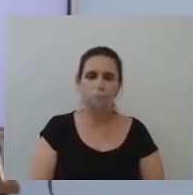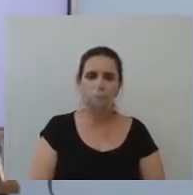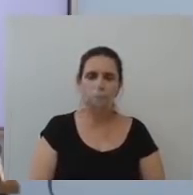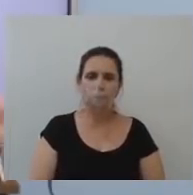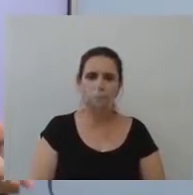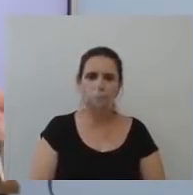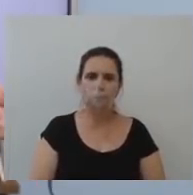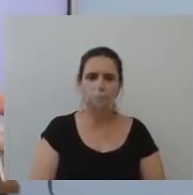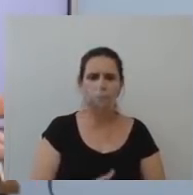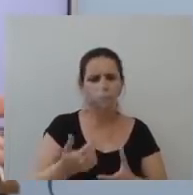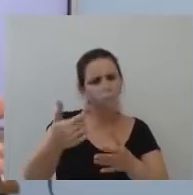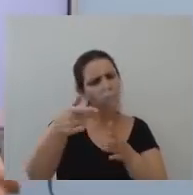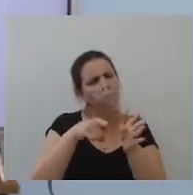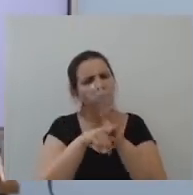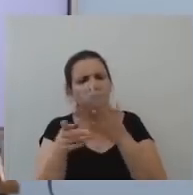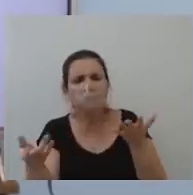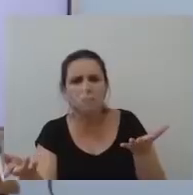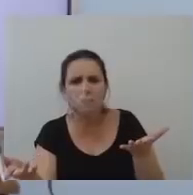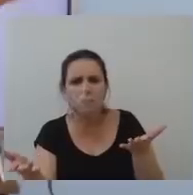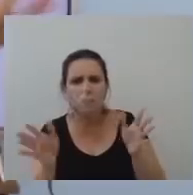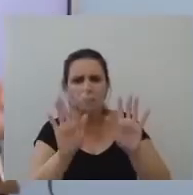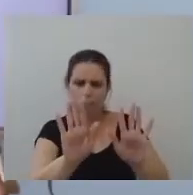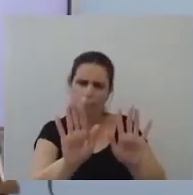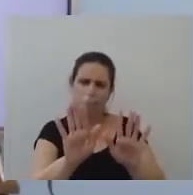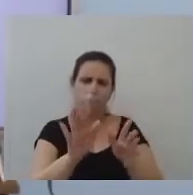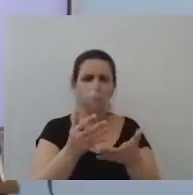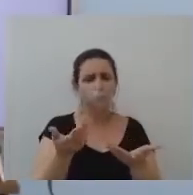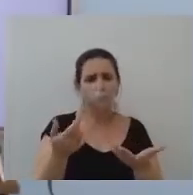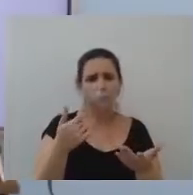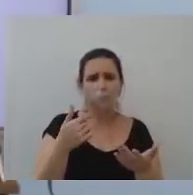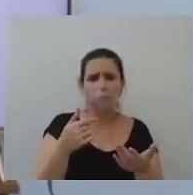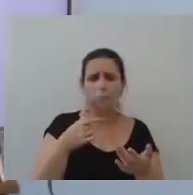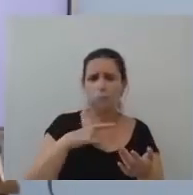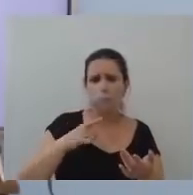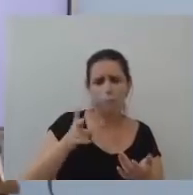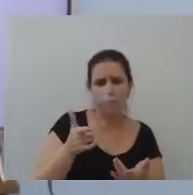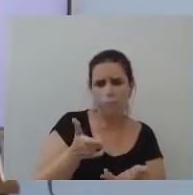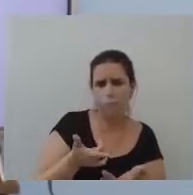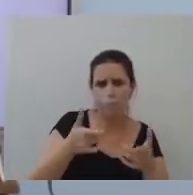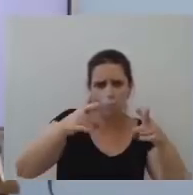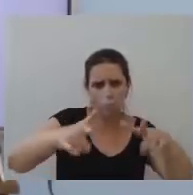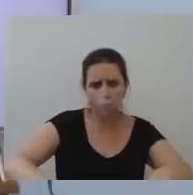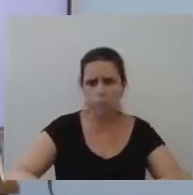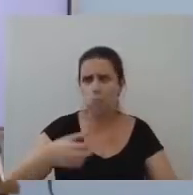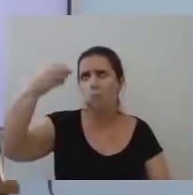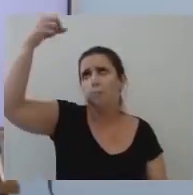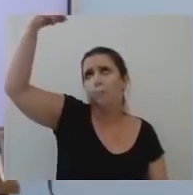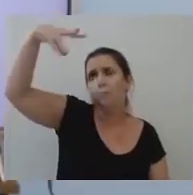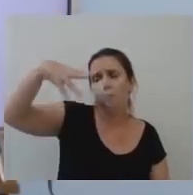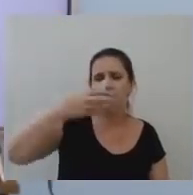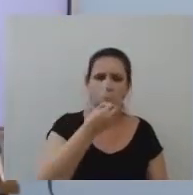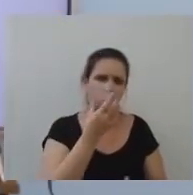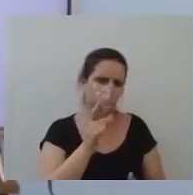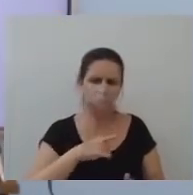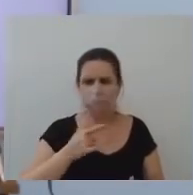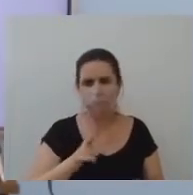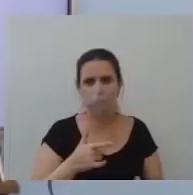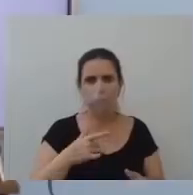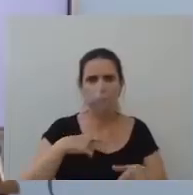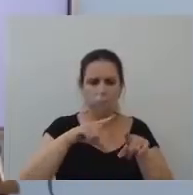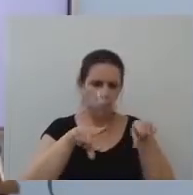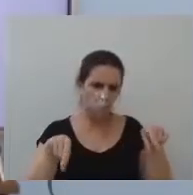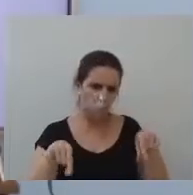E aí vem aquela pergunta, Mas, Nara, veja só, eu não tenho um local bem iluminado na minha casa, o